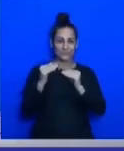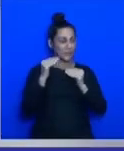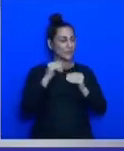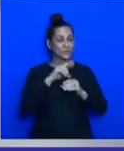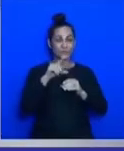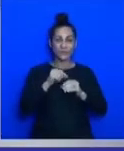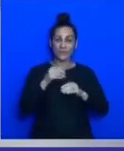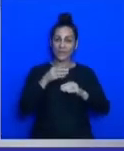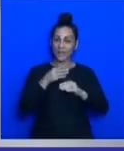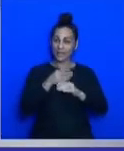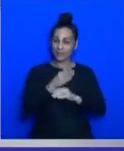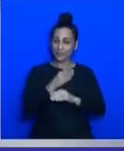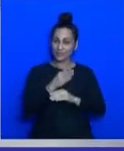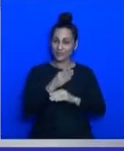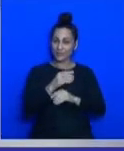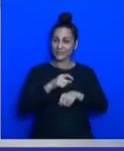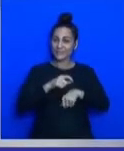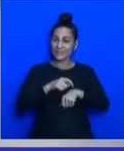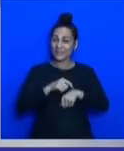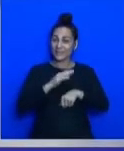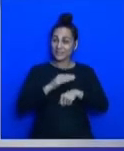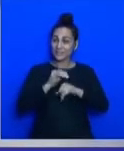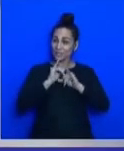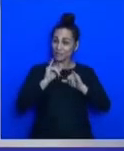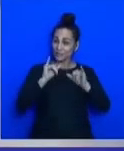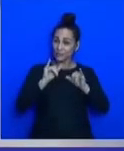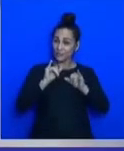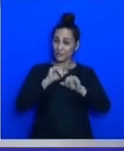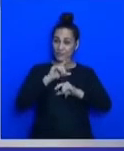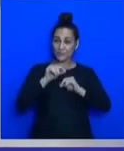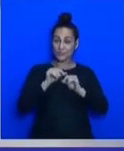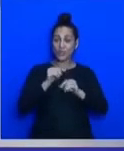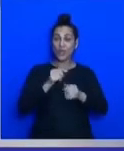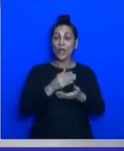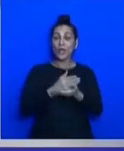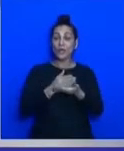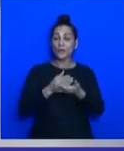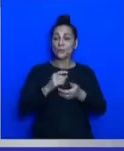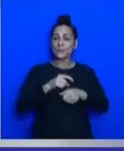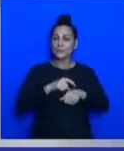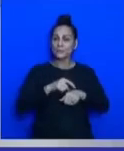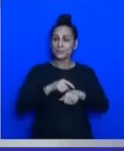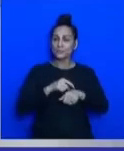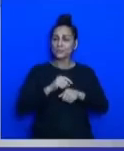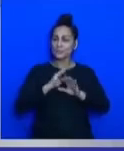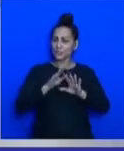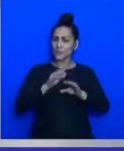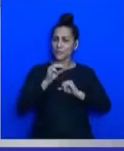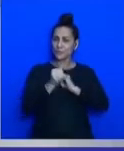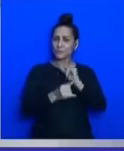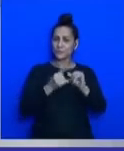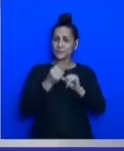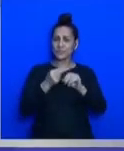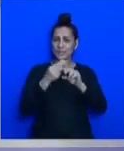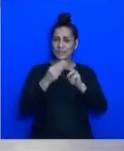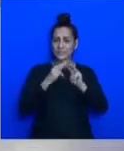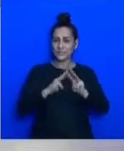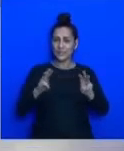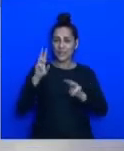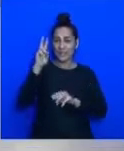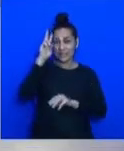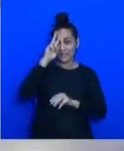confirmo. Sorteio validado. Daqui a pouco detalhes desse sorteio, viu? A partir daqui a pouquinho, já pelo site oficial da